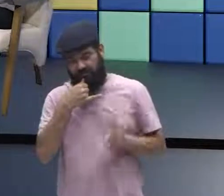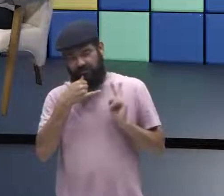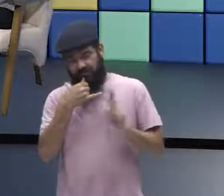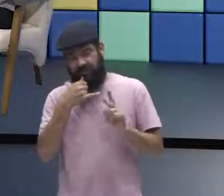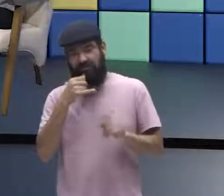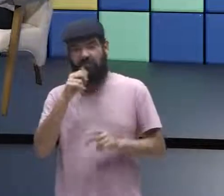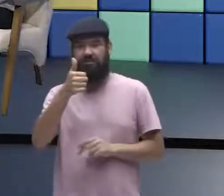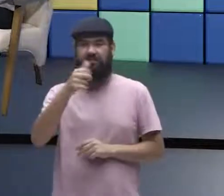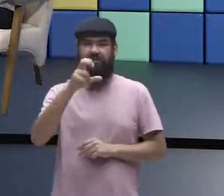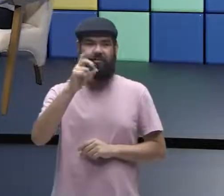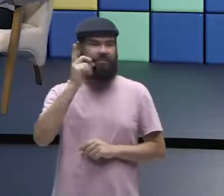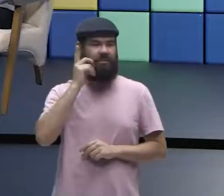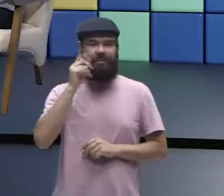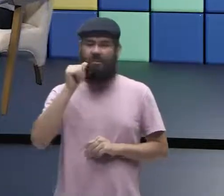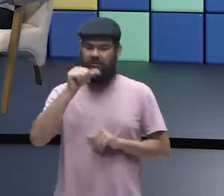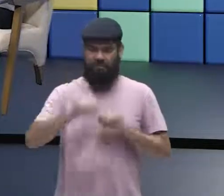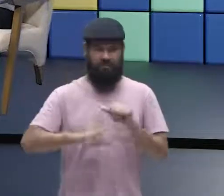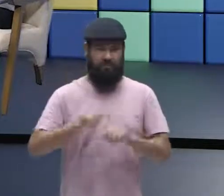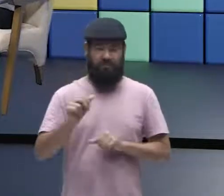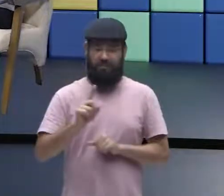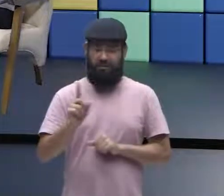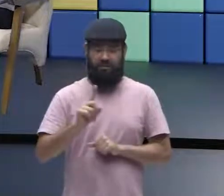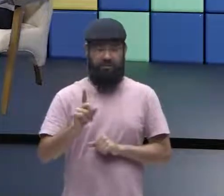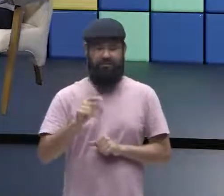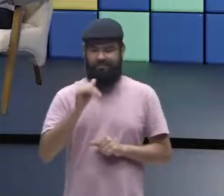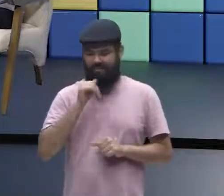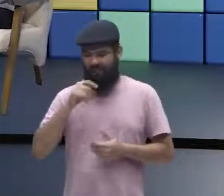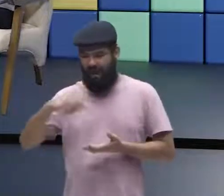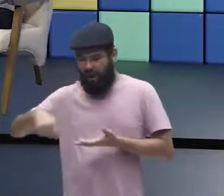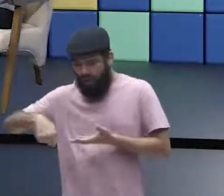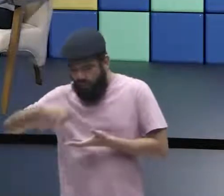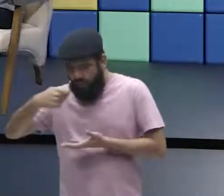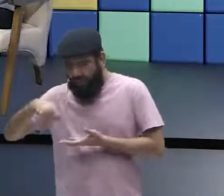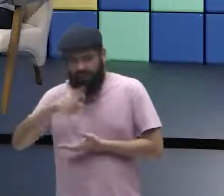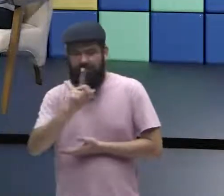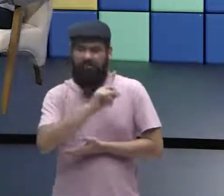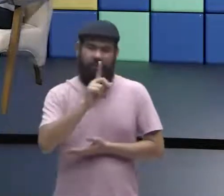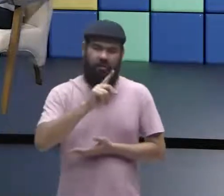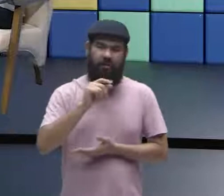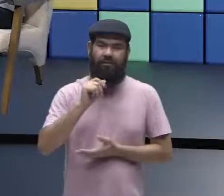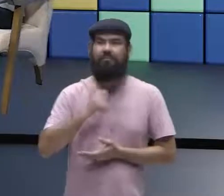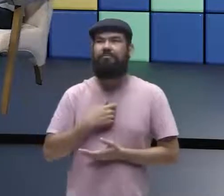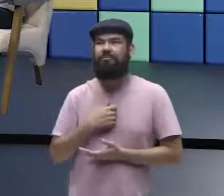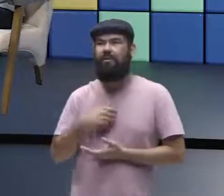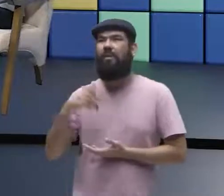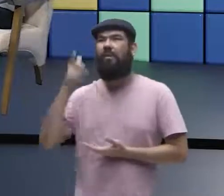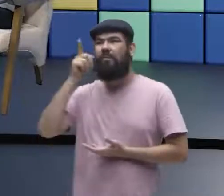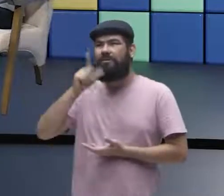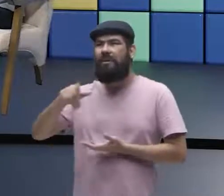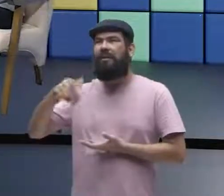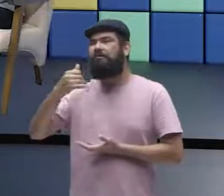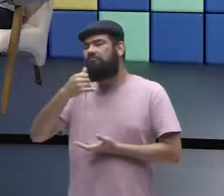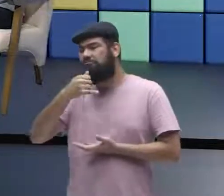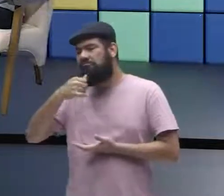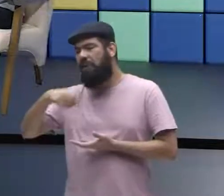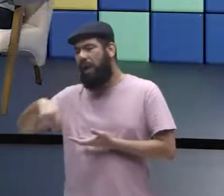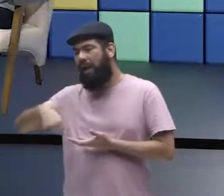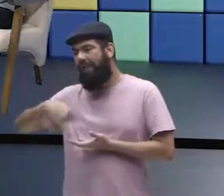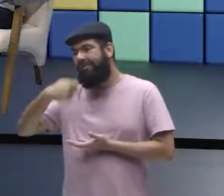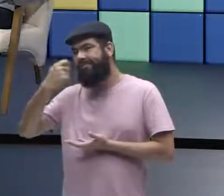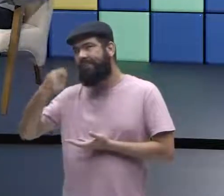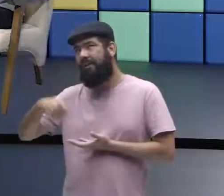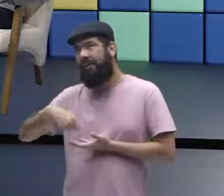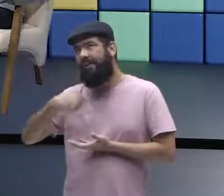ela não muda os seus hábitos alimentares, você consegue comer bem, você mesmo consegue. Mesmo triste. Você vai ali, uma hora você vai